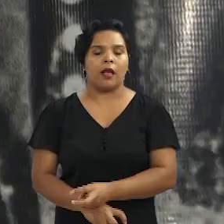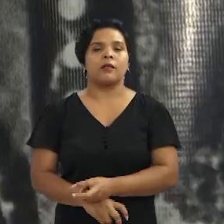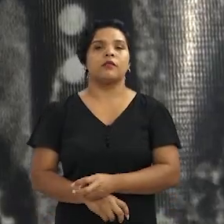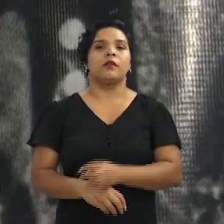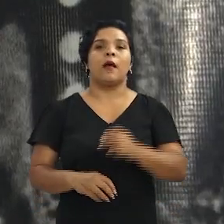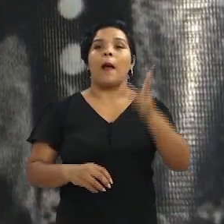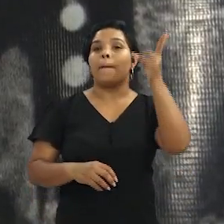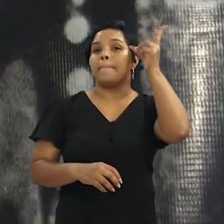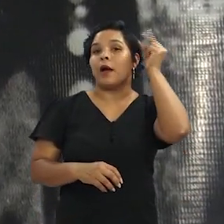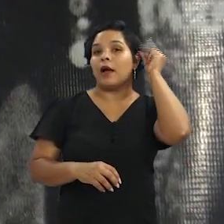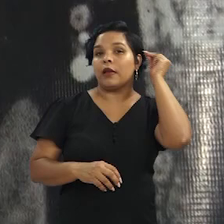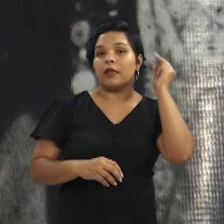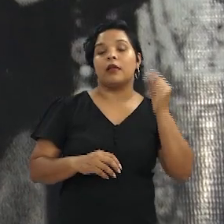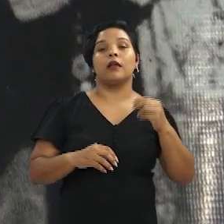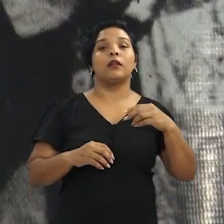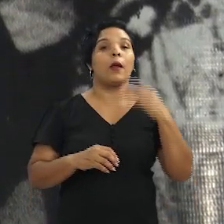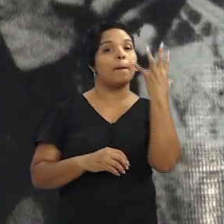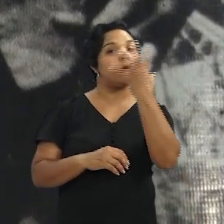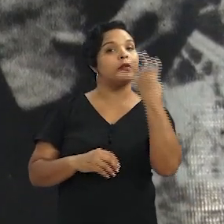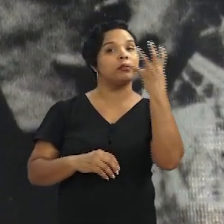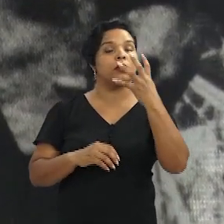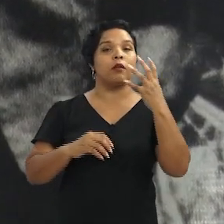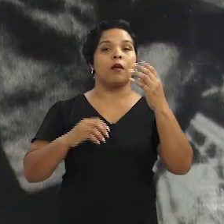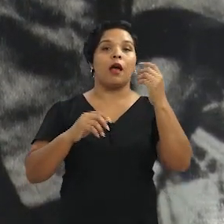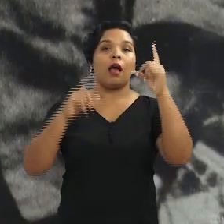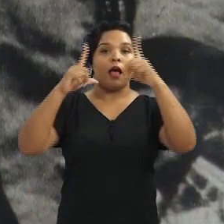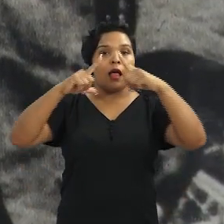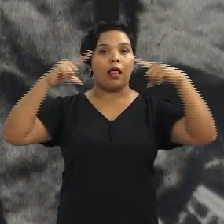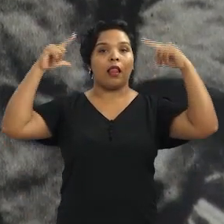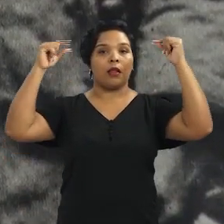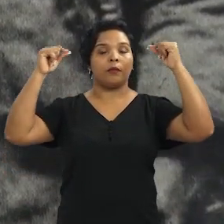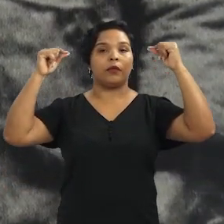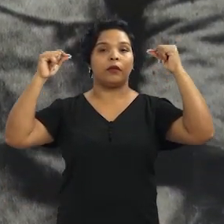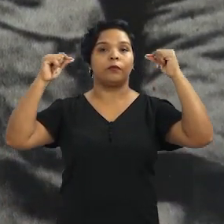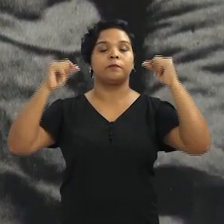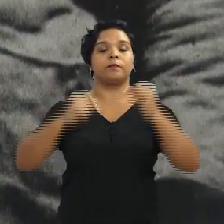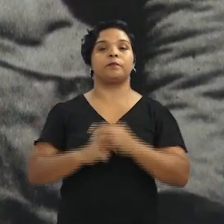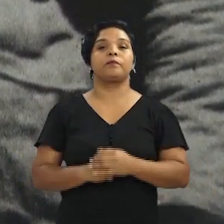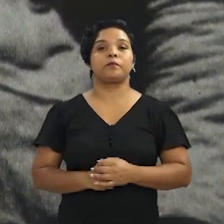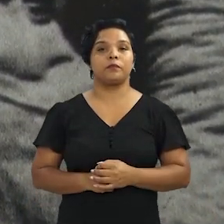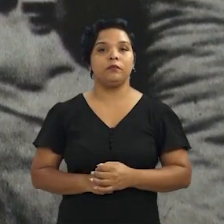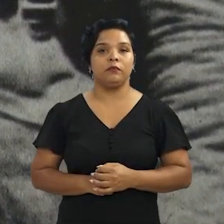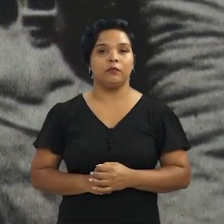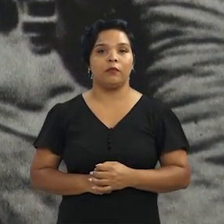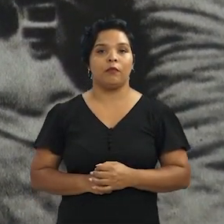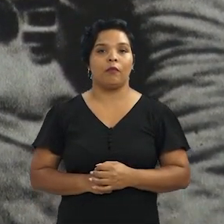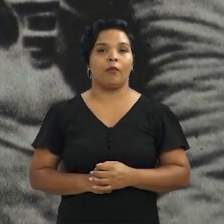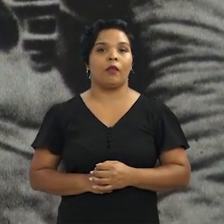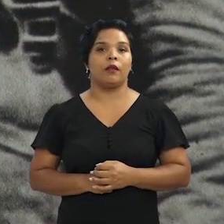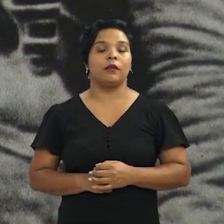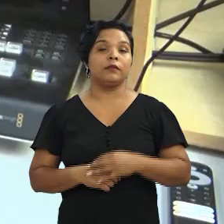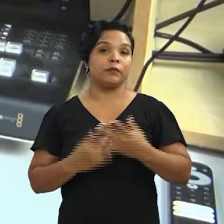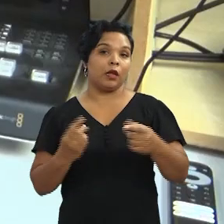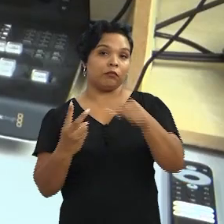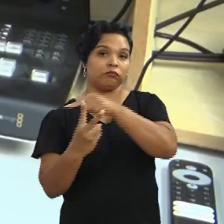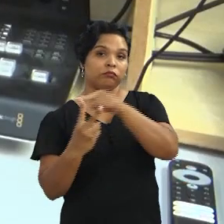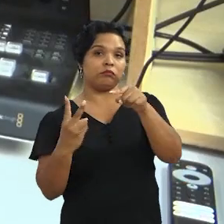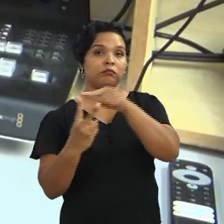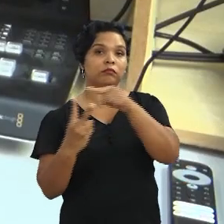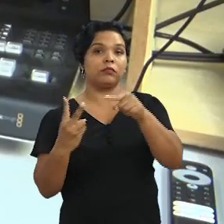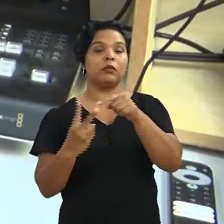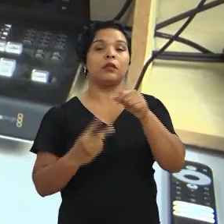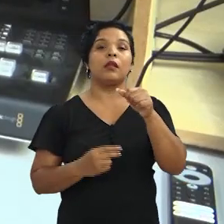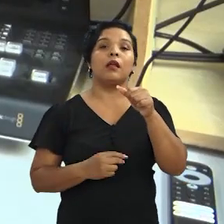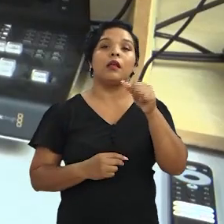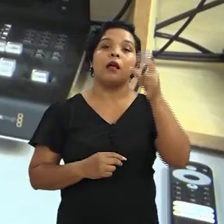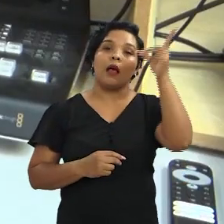força. Maria Bonita, ela entrou por paixão a Lampião e ela teve um caráter transgressor. As